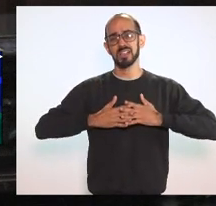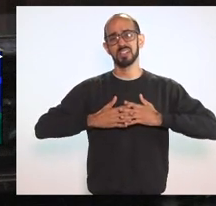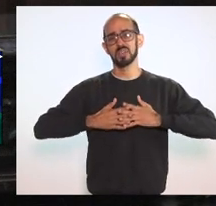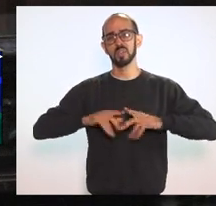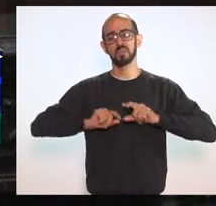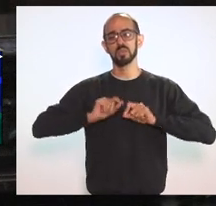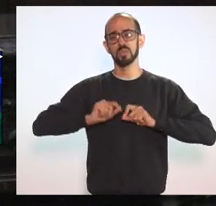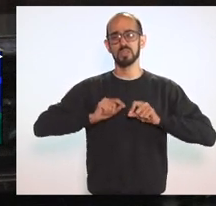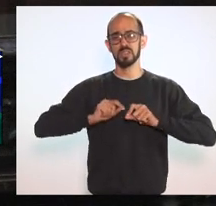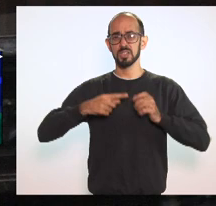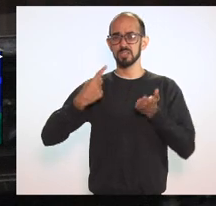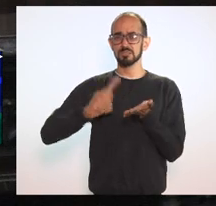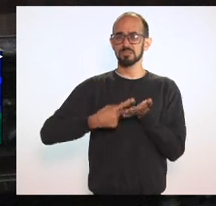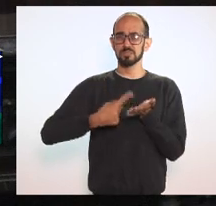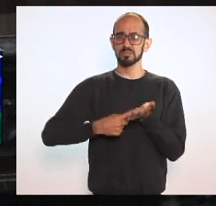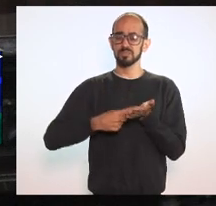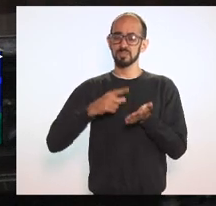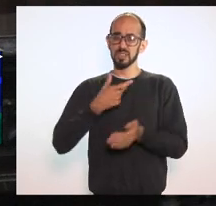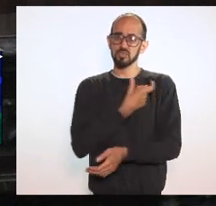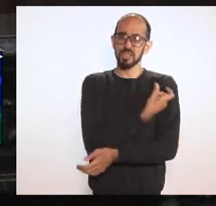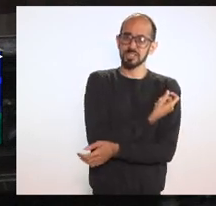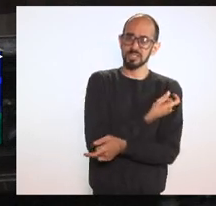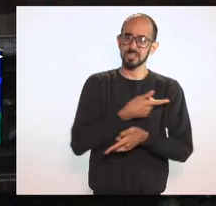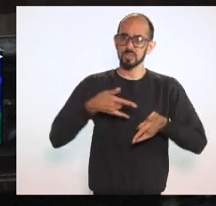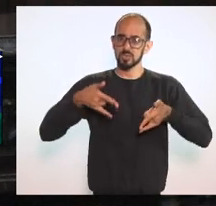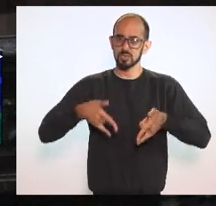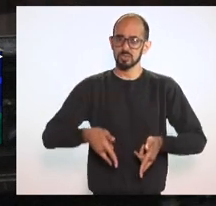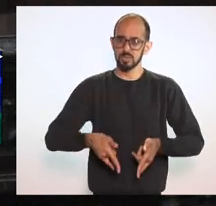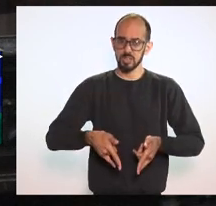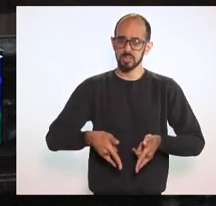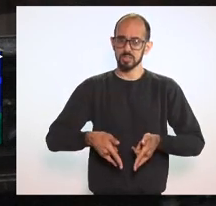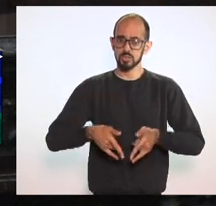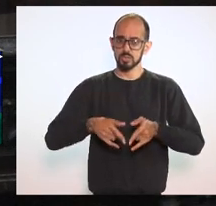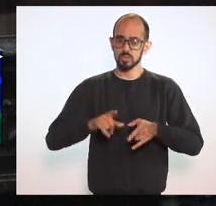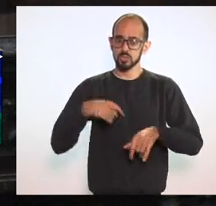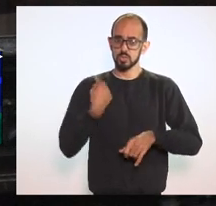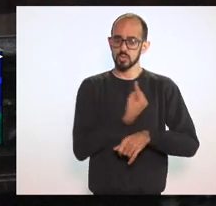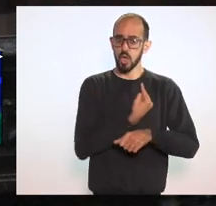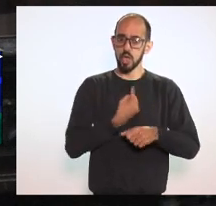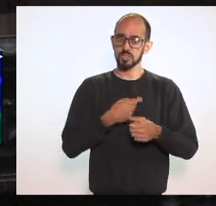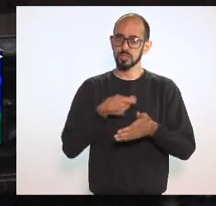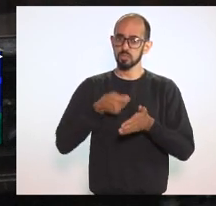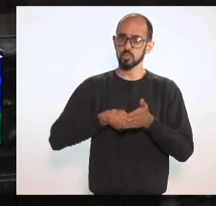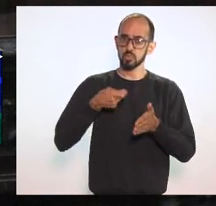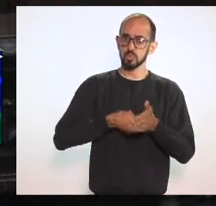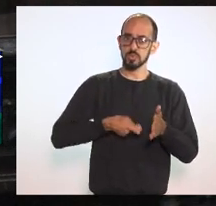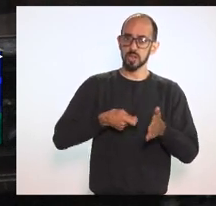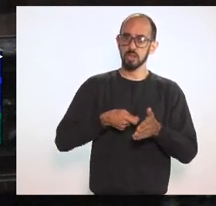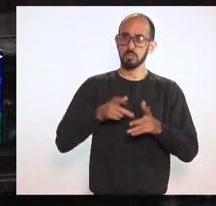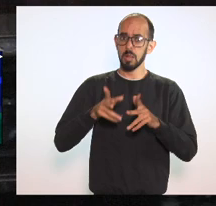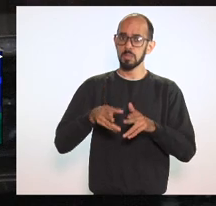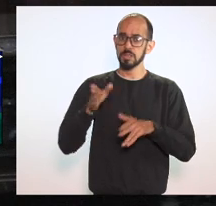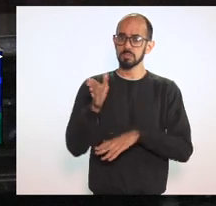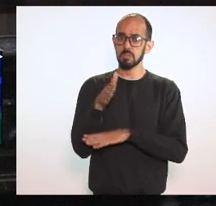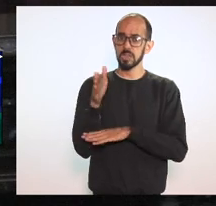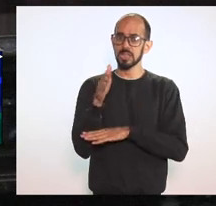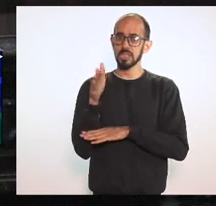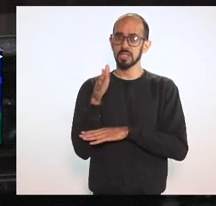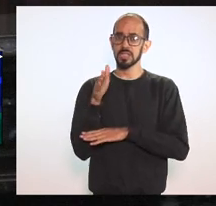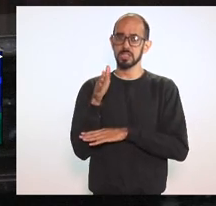precisamos buscar as vacinas os leitos o mesmo nós estamos lutando pela mesma coisa